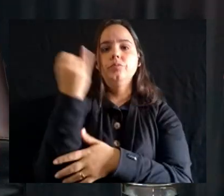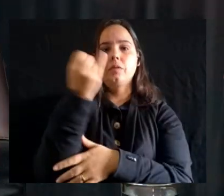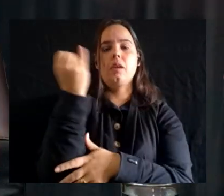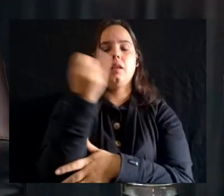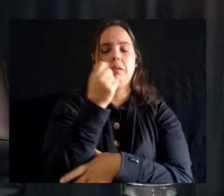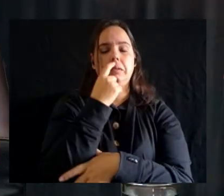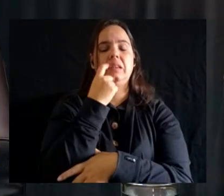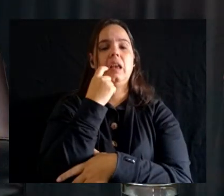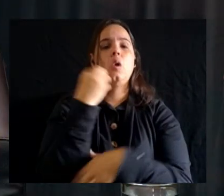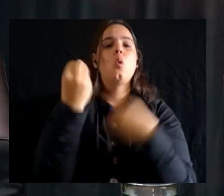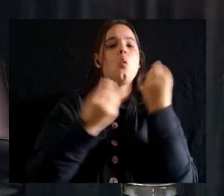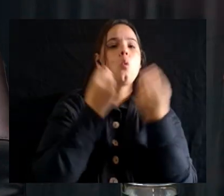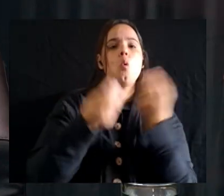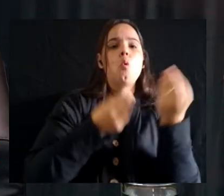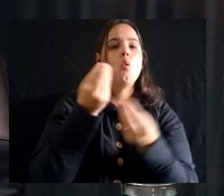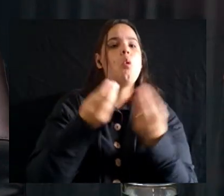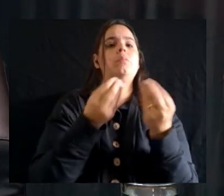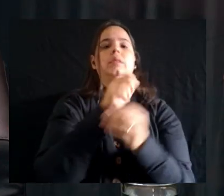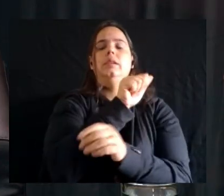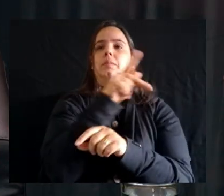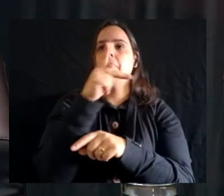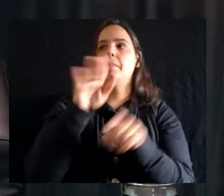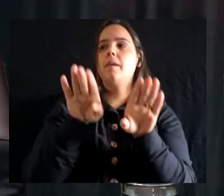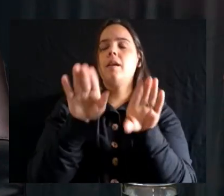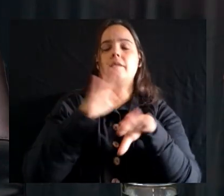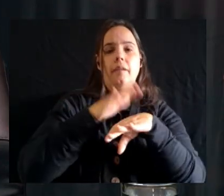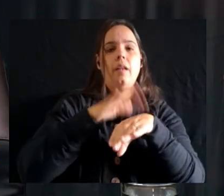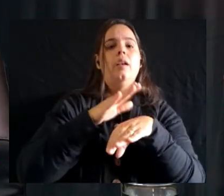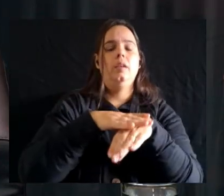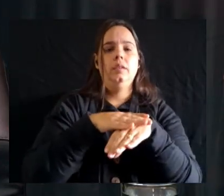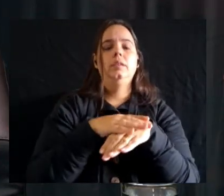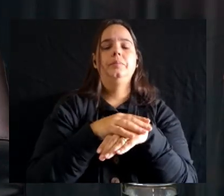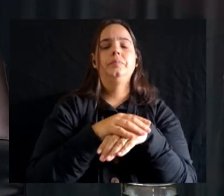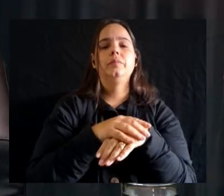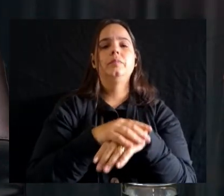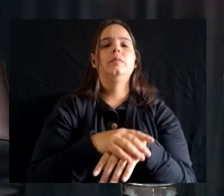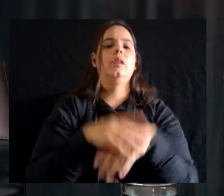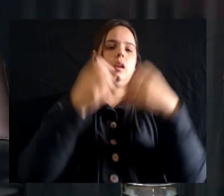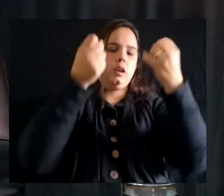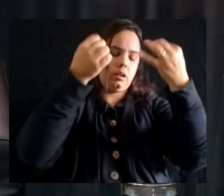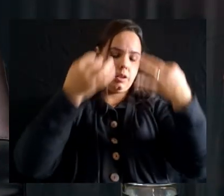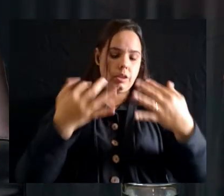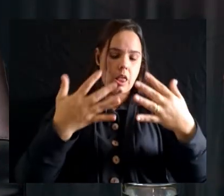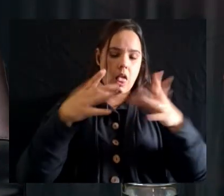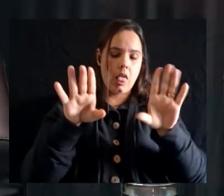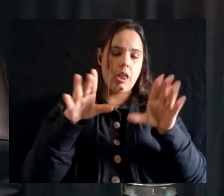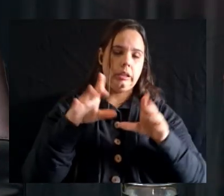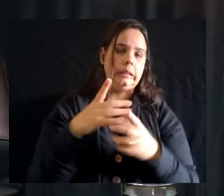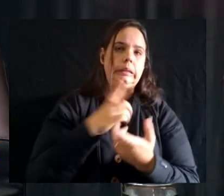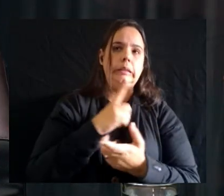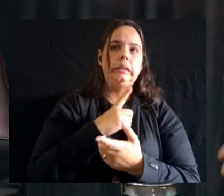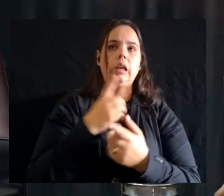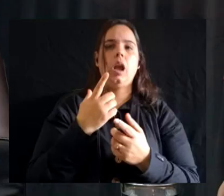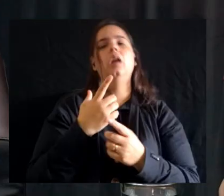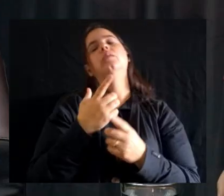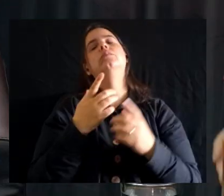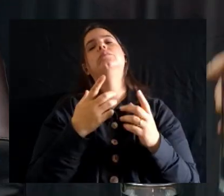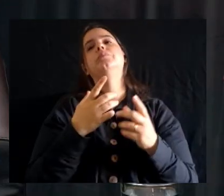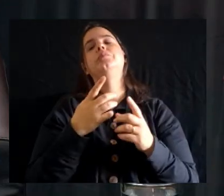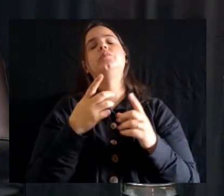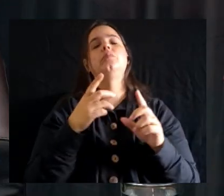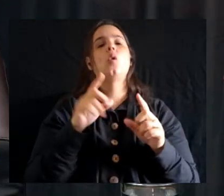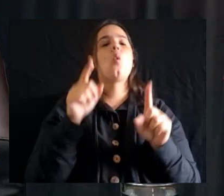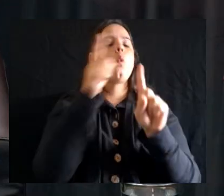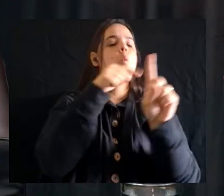algoritmos trabalham. Tem muitos artigos, estudos que eles chegaram numa conclusão de que o principal foco do